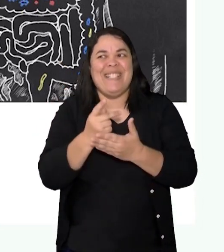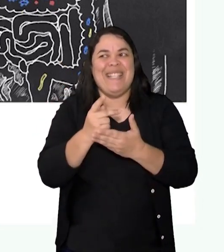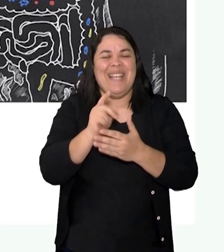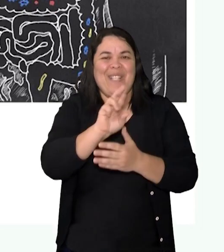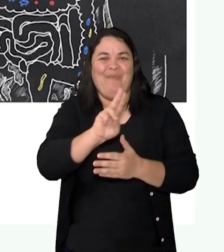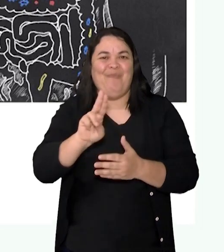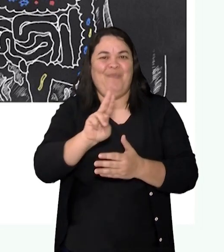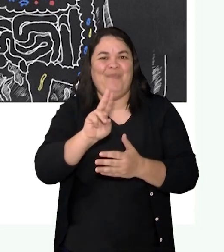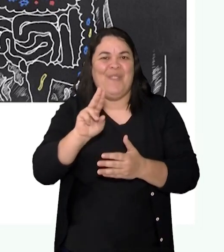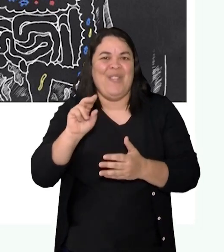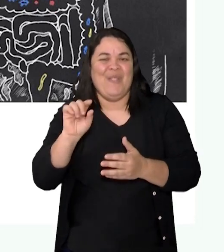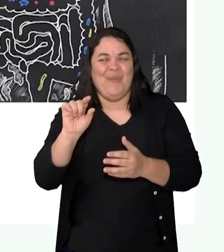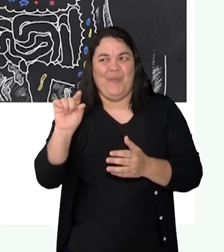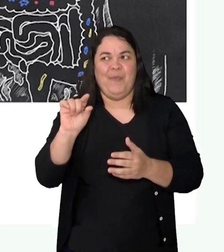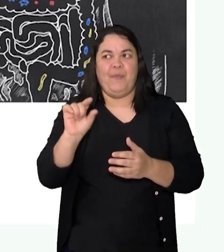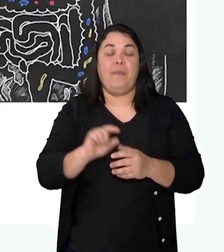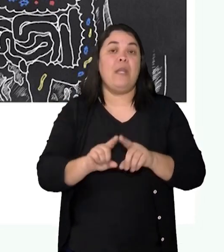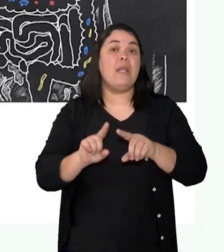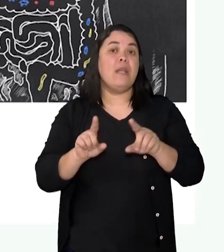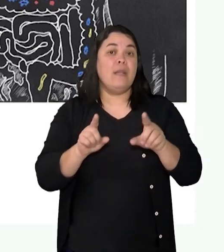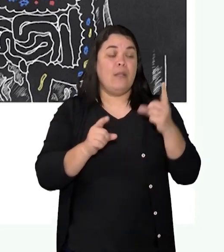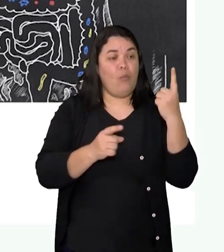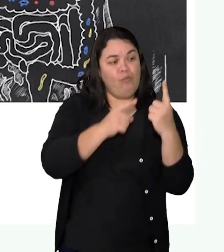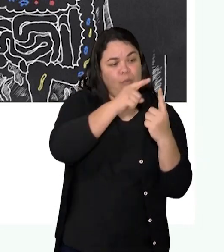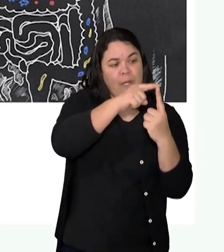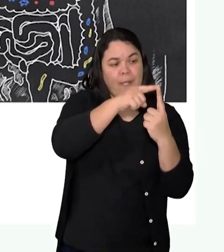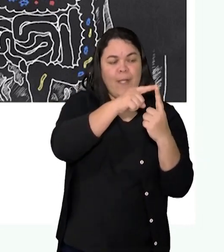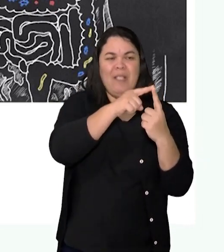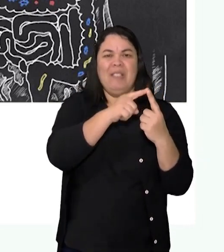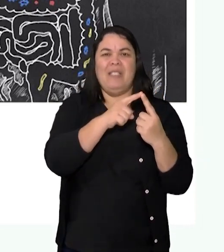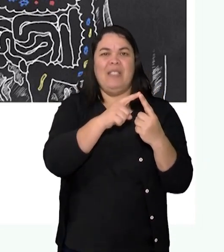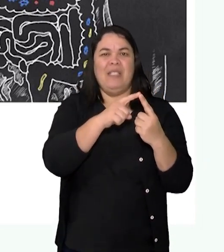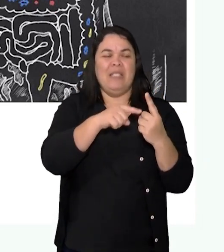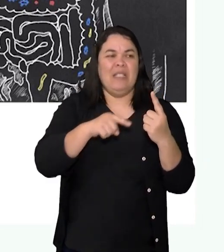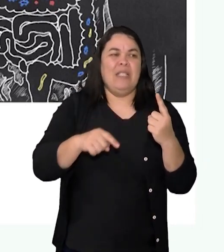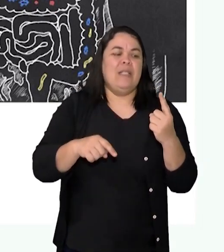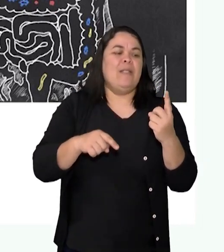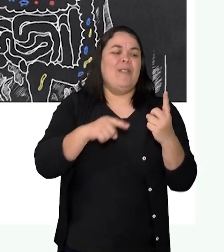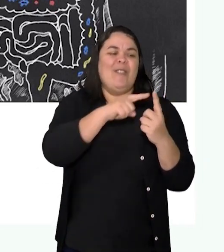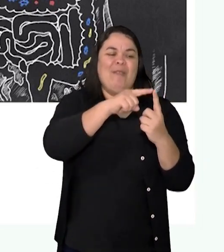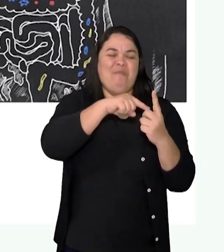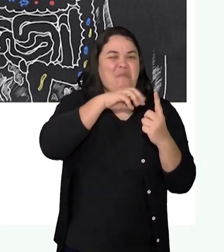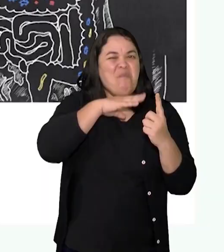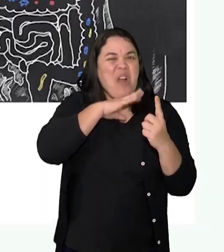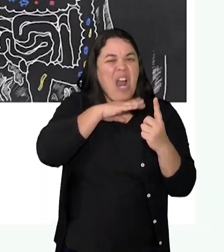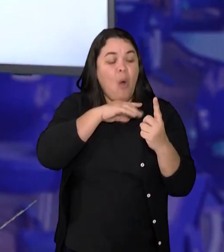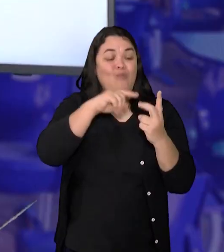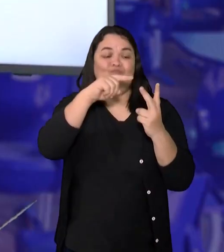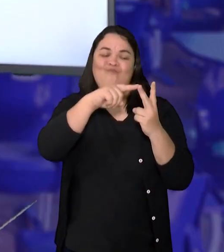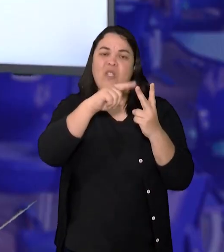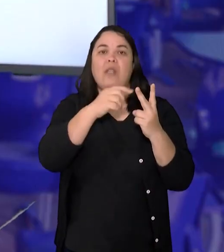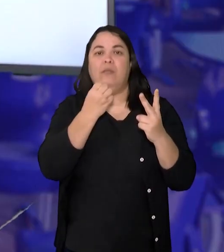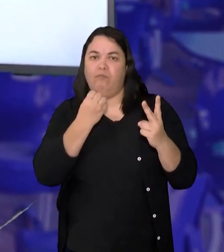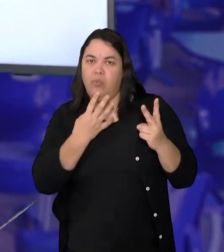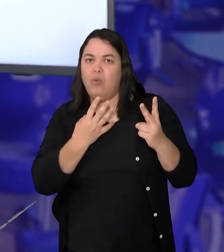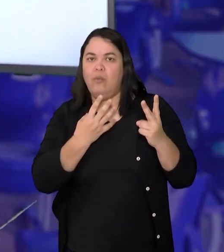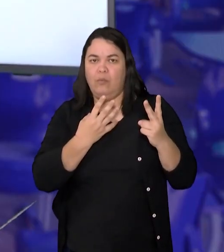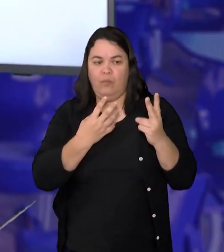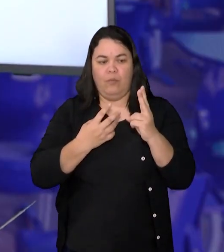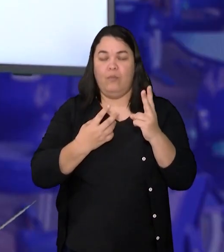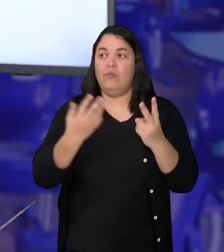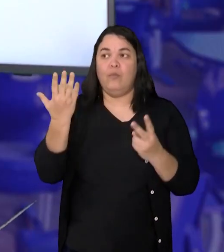trouxe assim. E os micróbios que não causam doenças, que são aqueles chamados não patogênicos. E onde é que eu